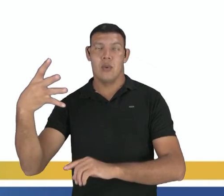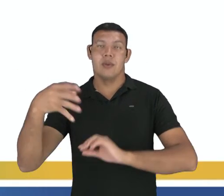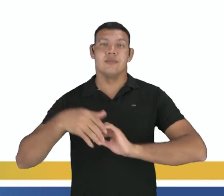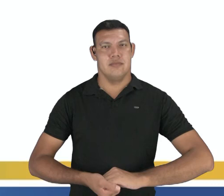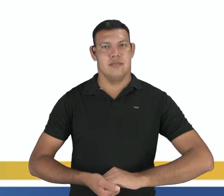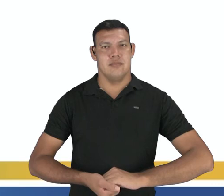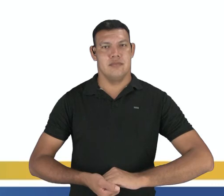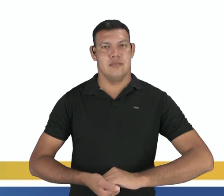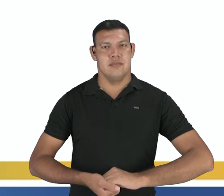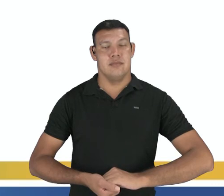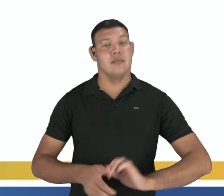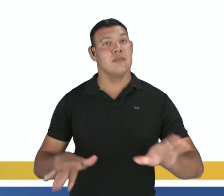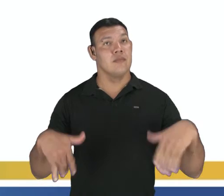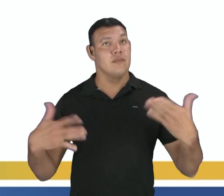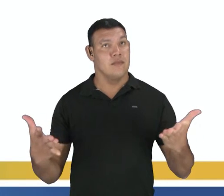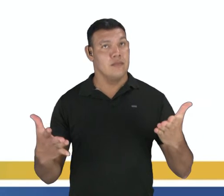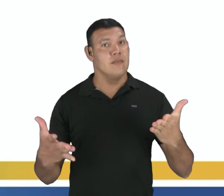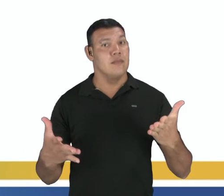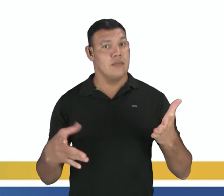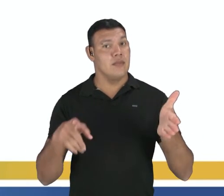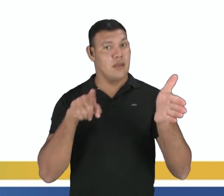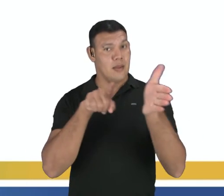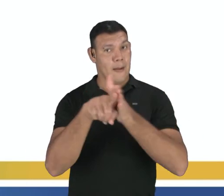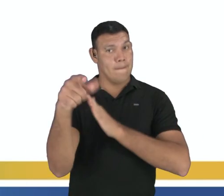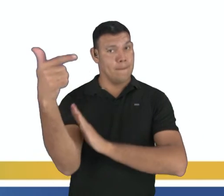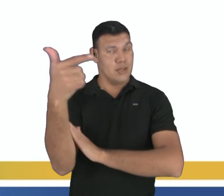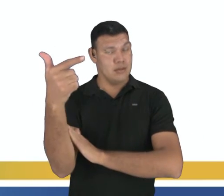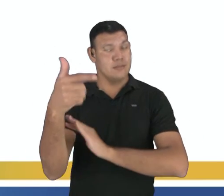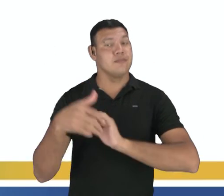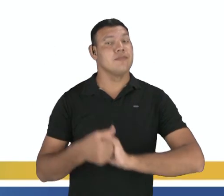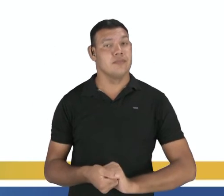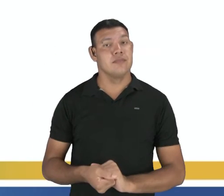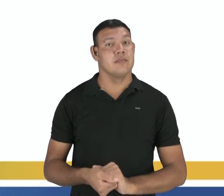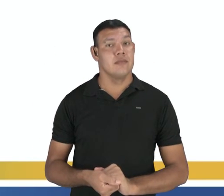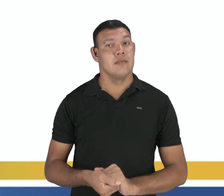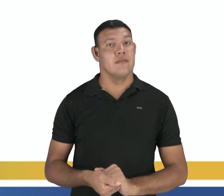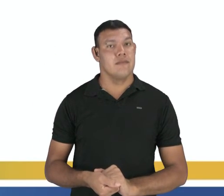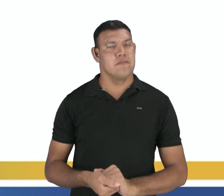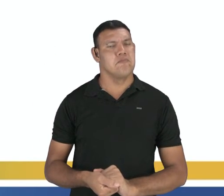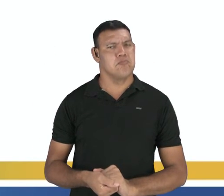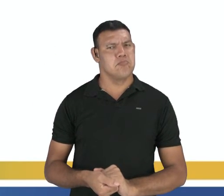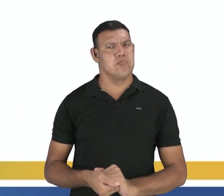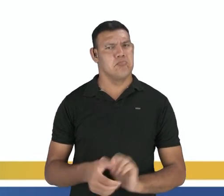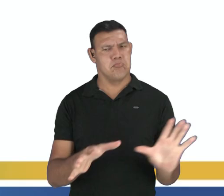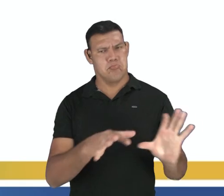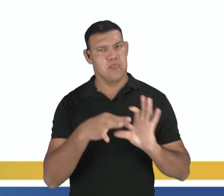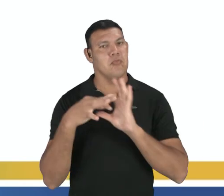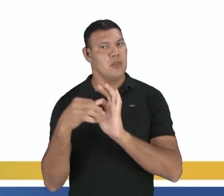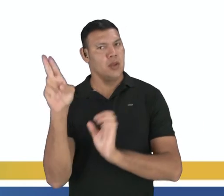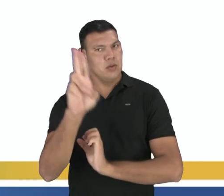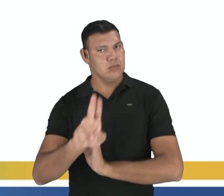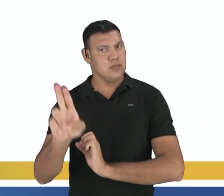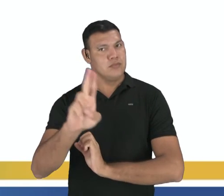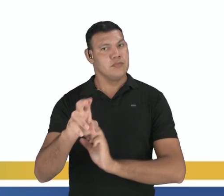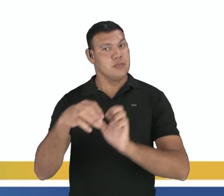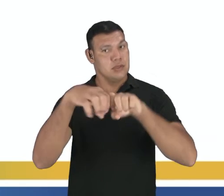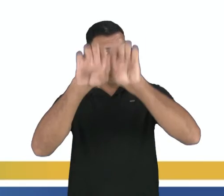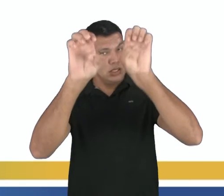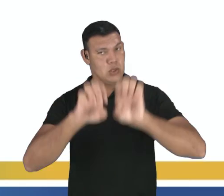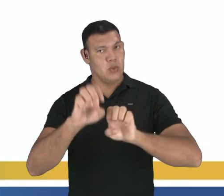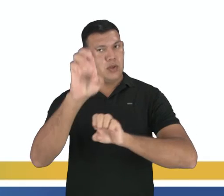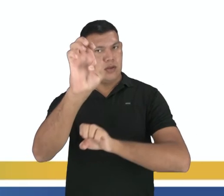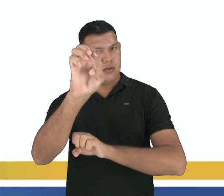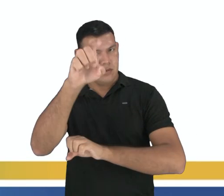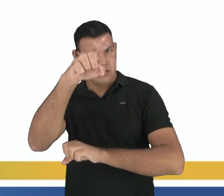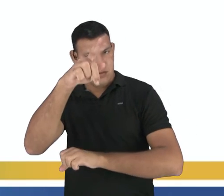Beleza? Então, o nosso segundo exercitando será uma situação aplicada utilizando a equação